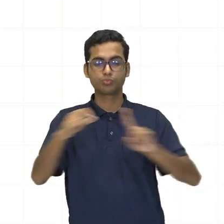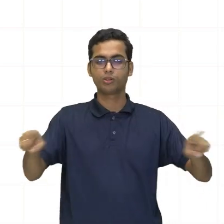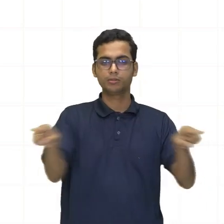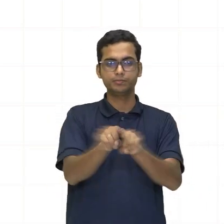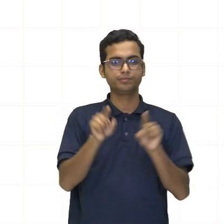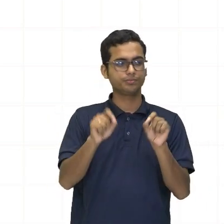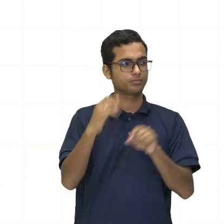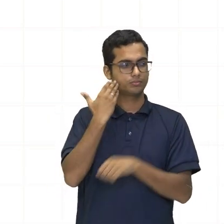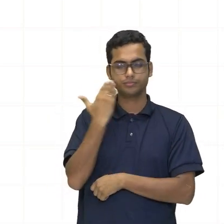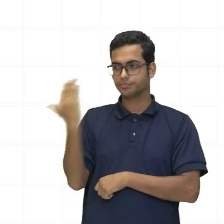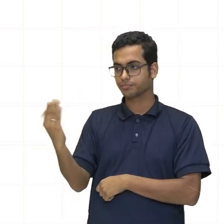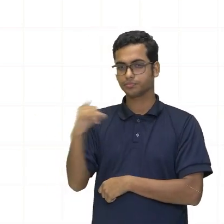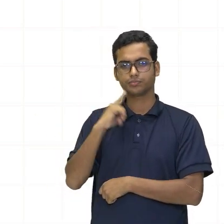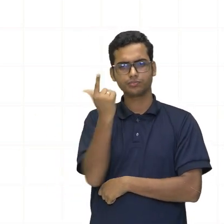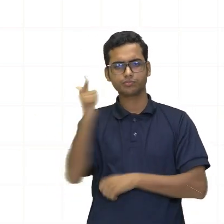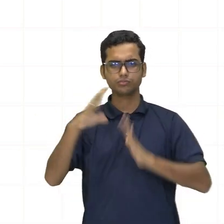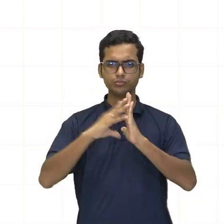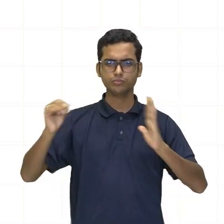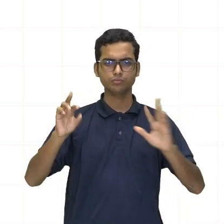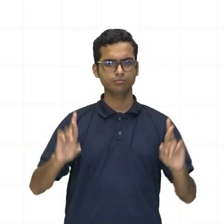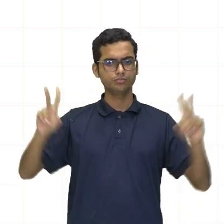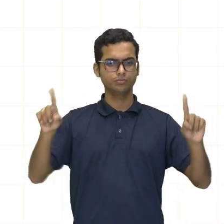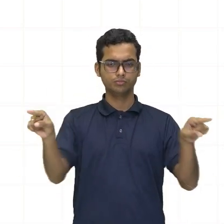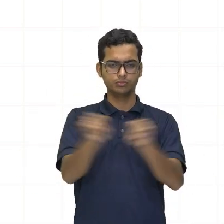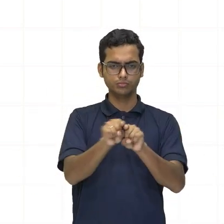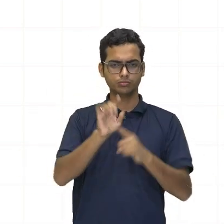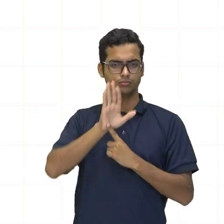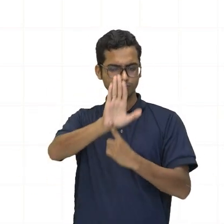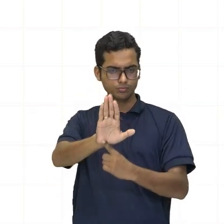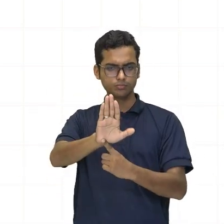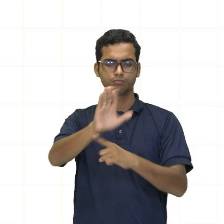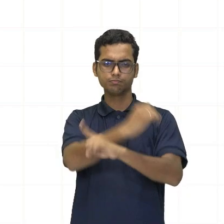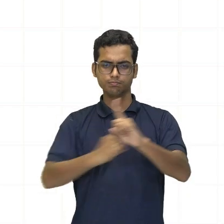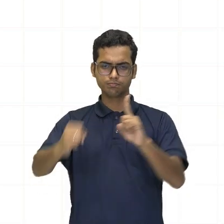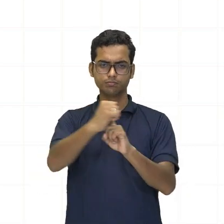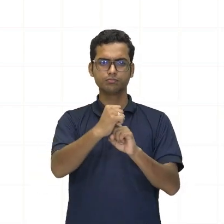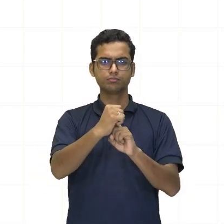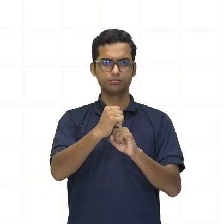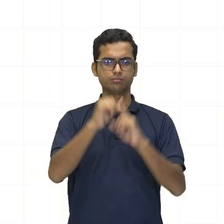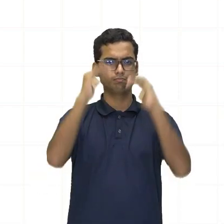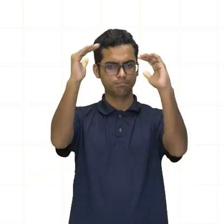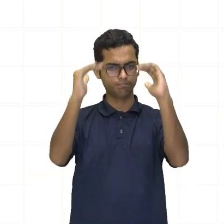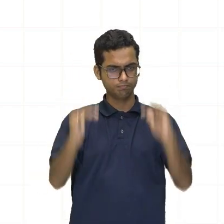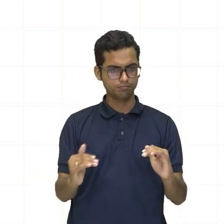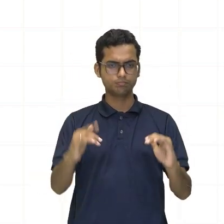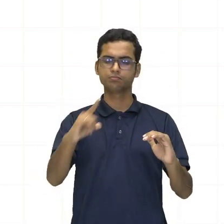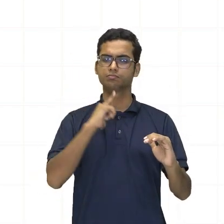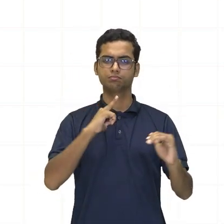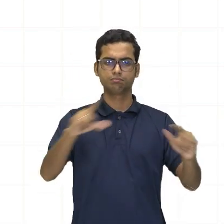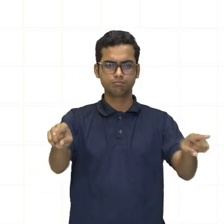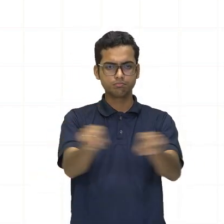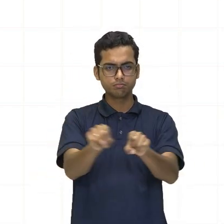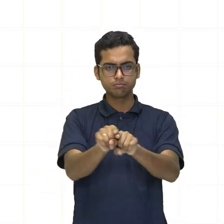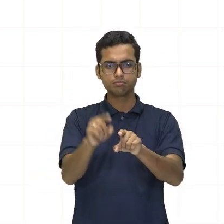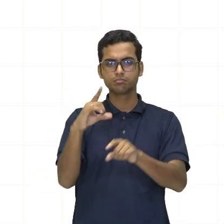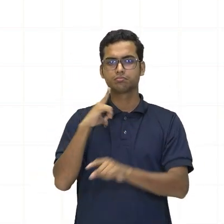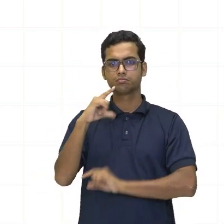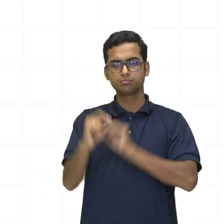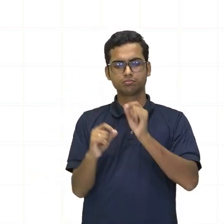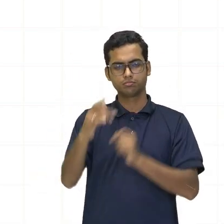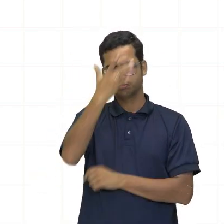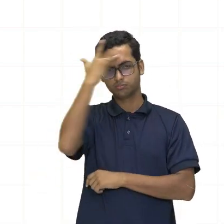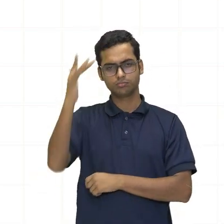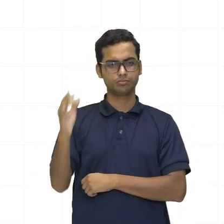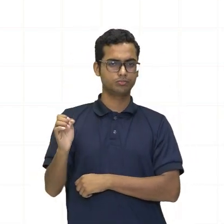um modelo diferenciado, que é justamente com a presença de sociedades hierarquizadas, em que nós temos